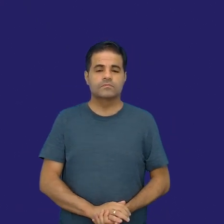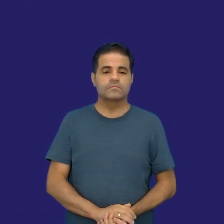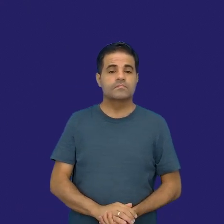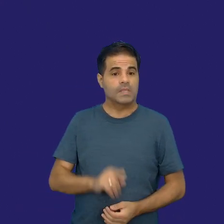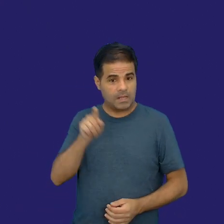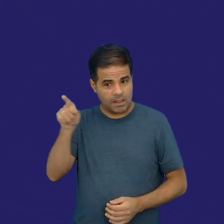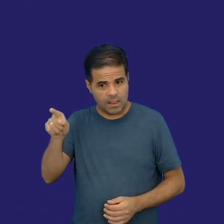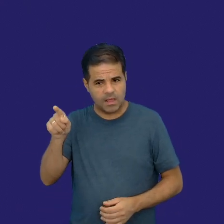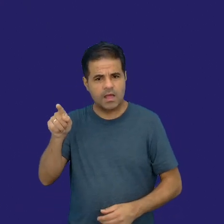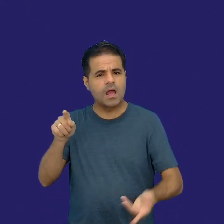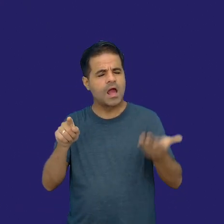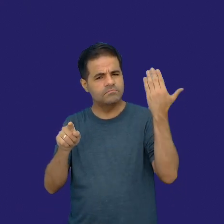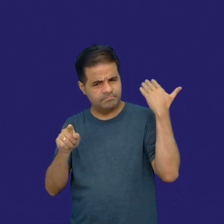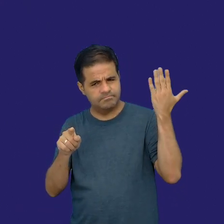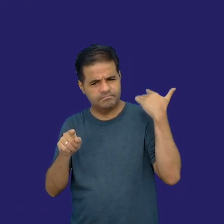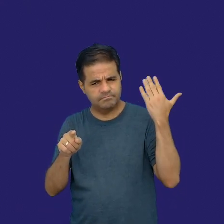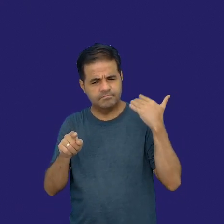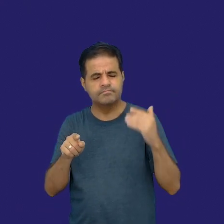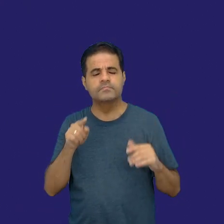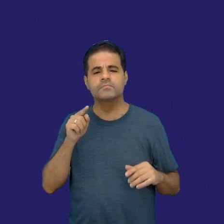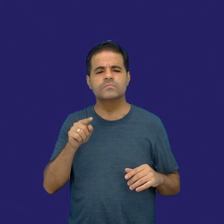Lá em